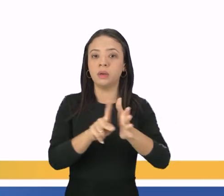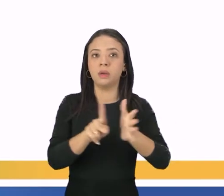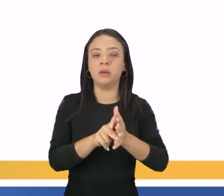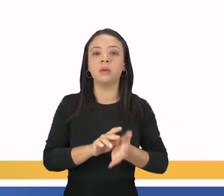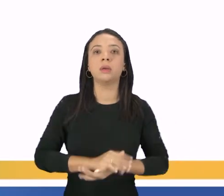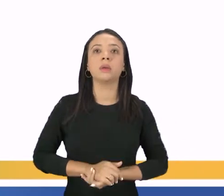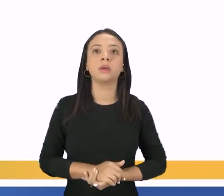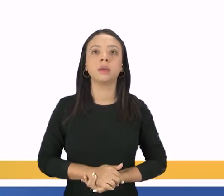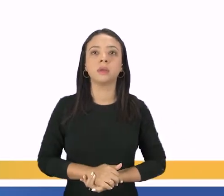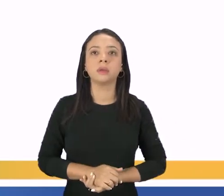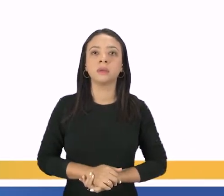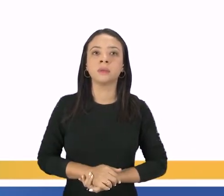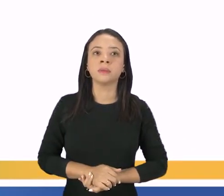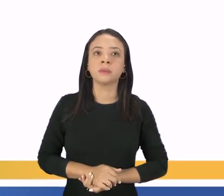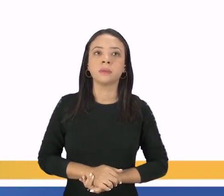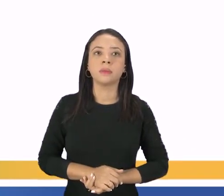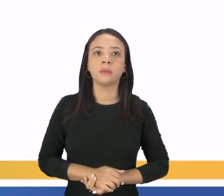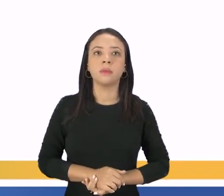aí.